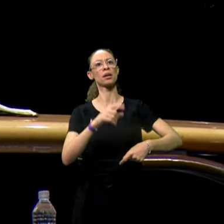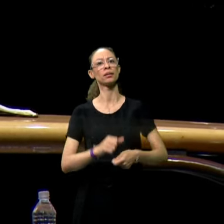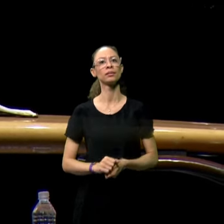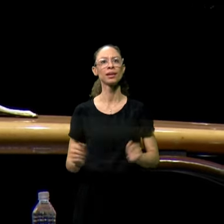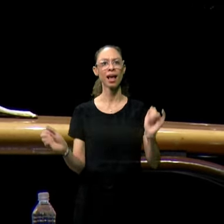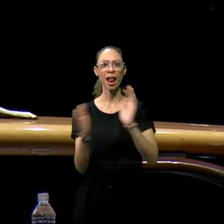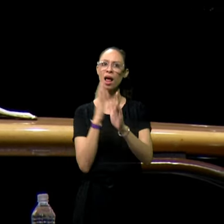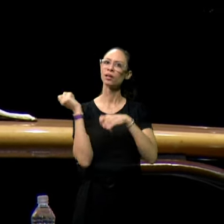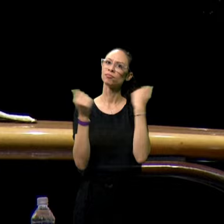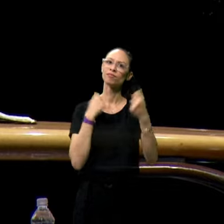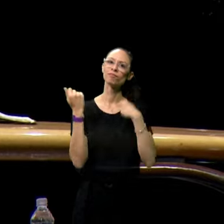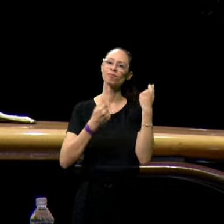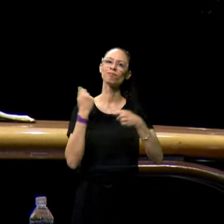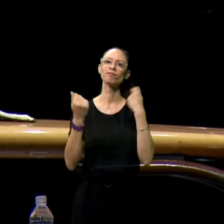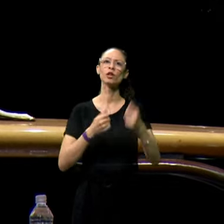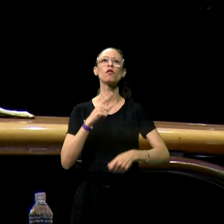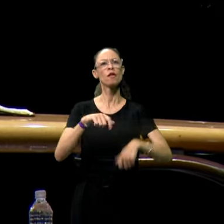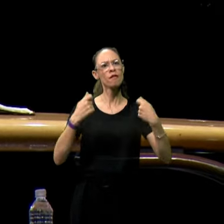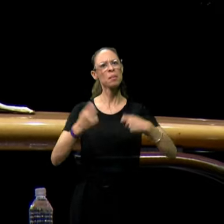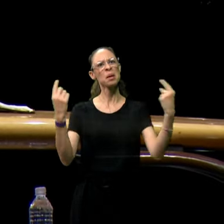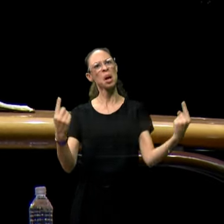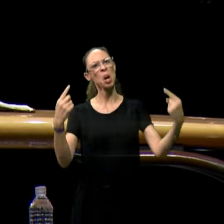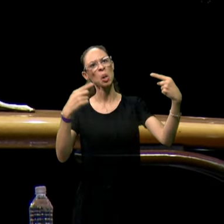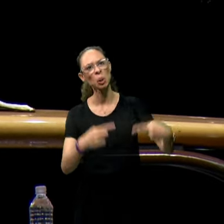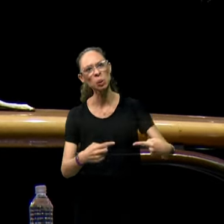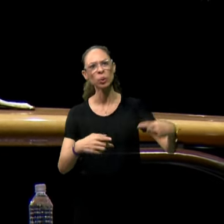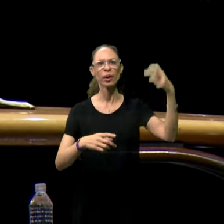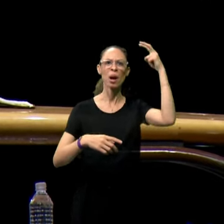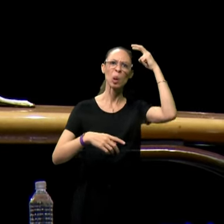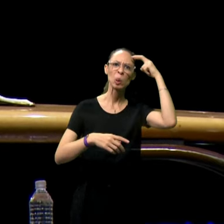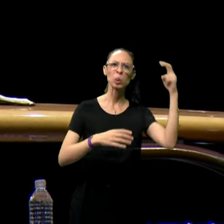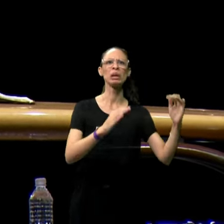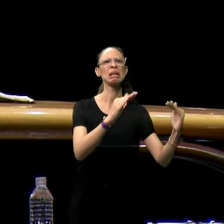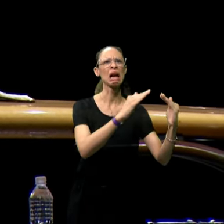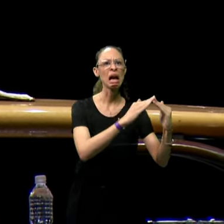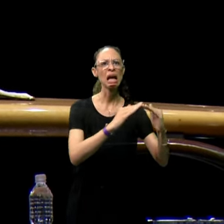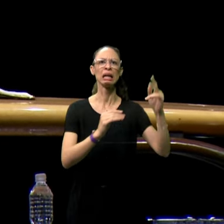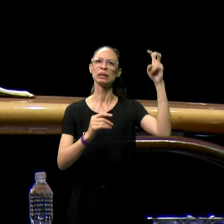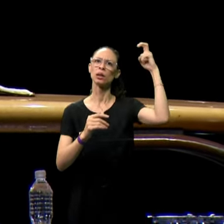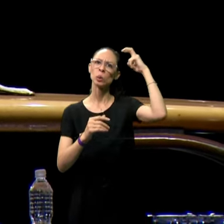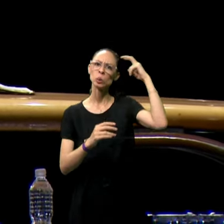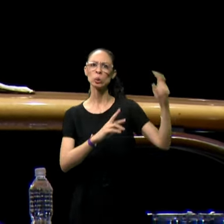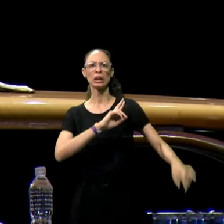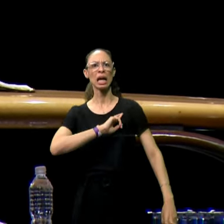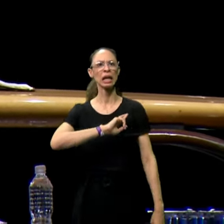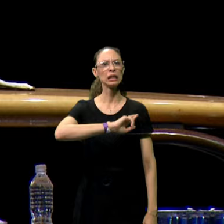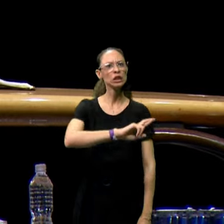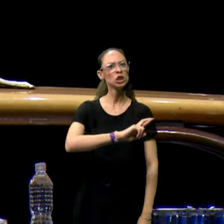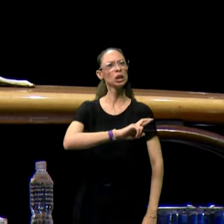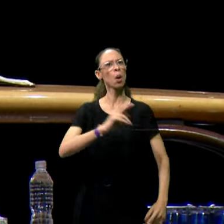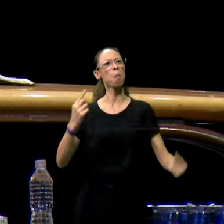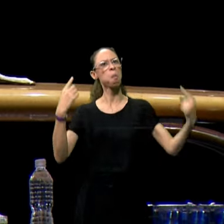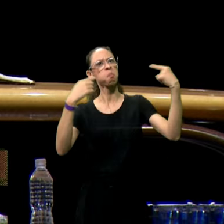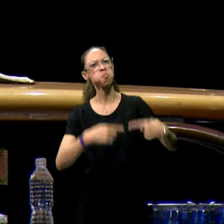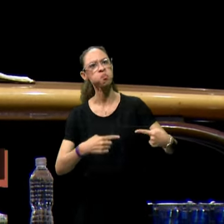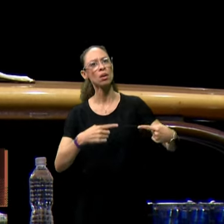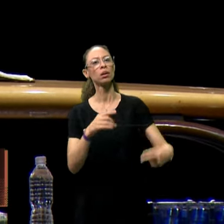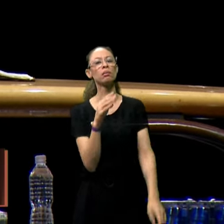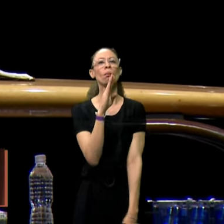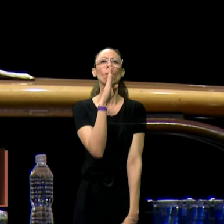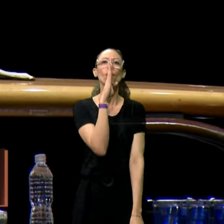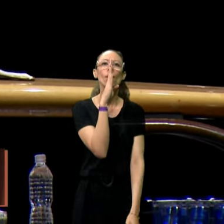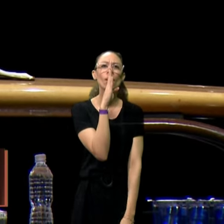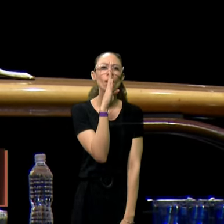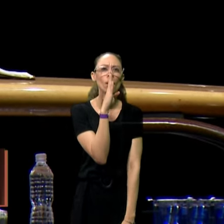não? Você vai ter que confrontar a cultura da tua casa, a cultura da tua religião, e calado em